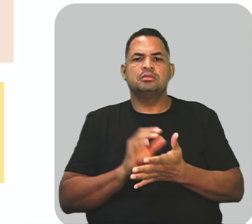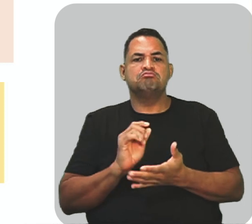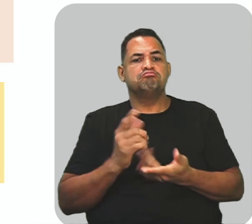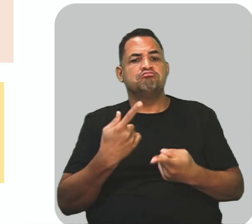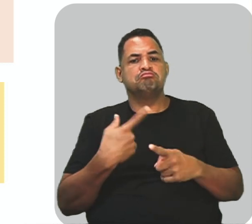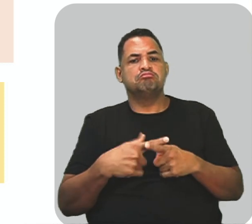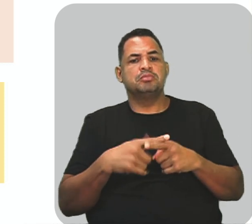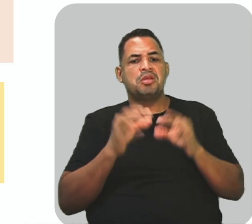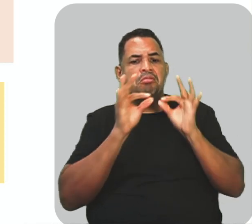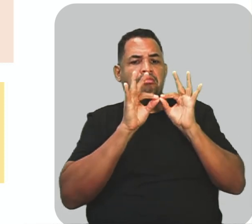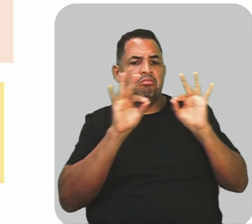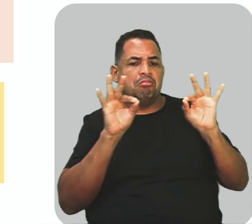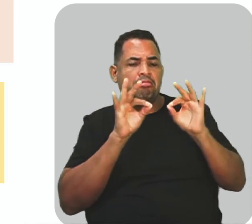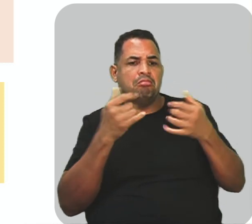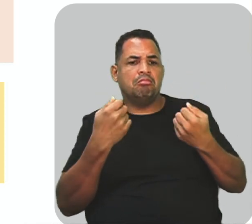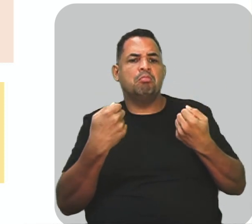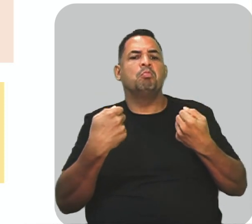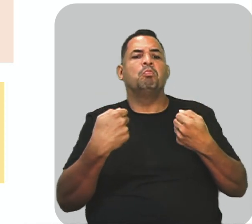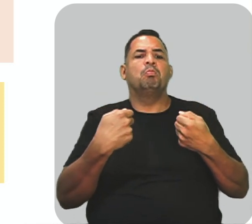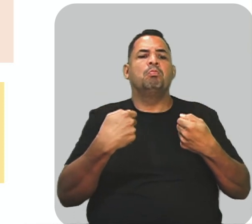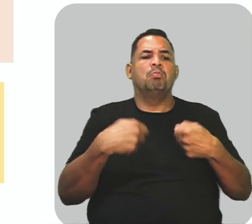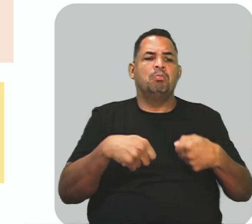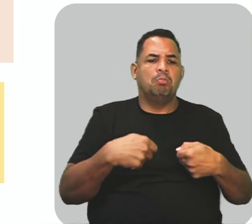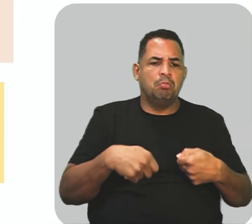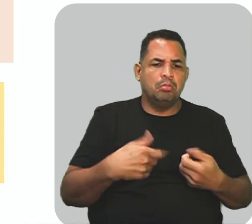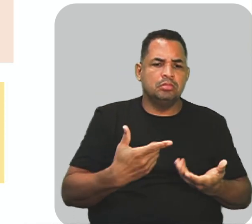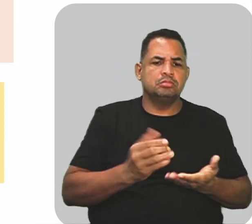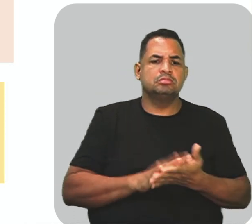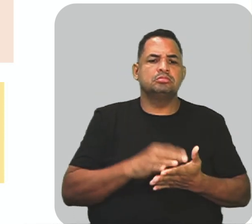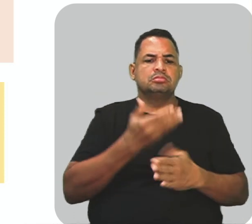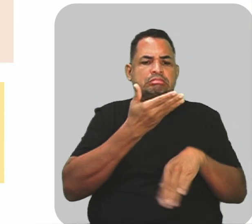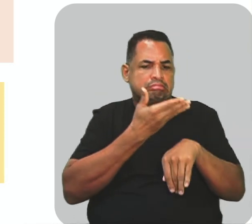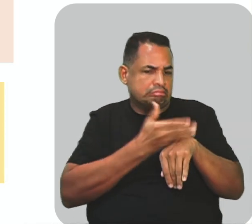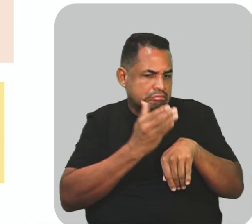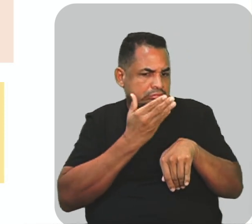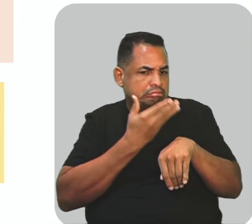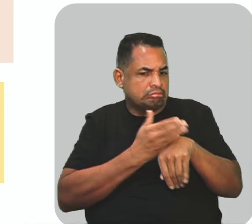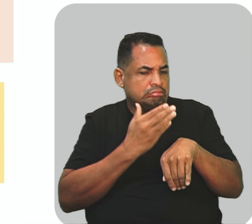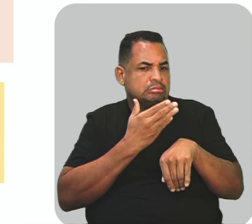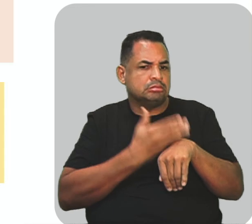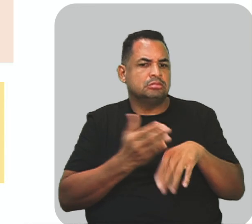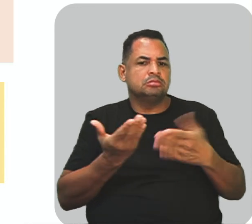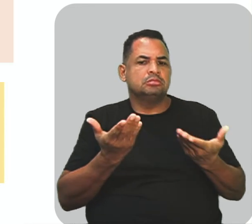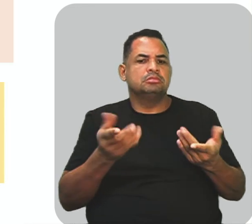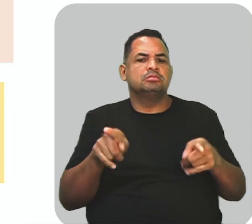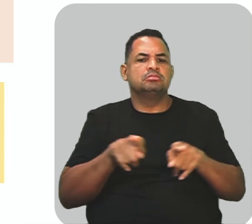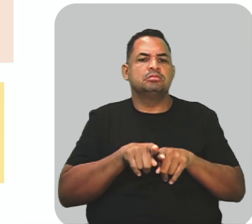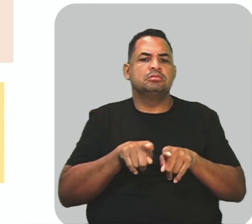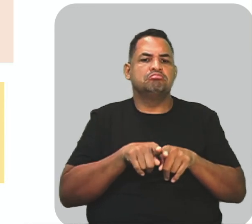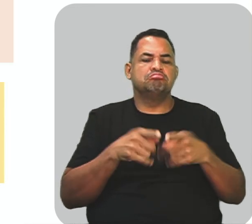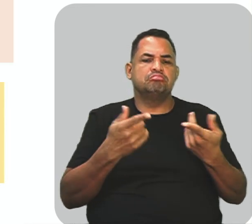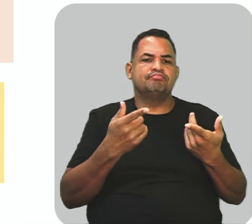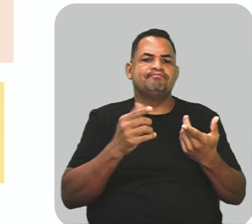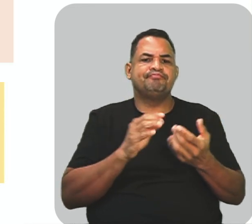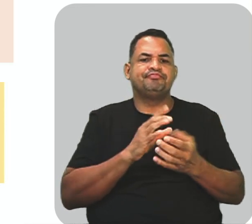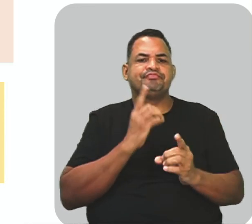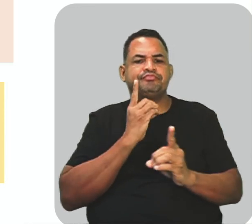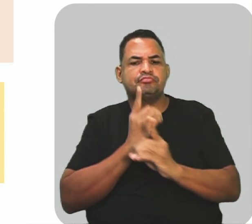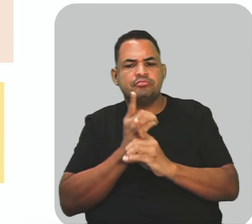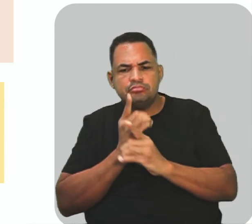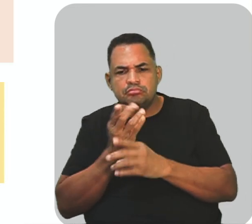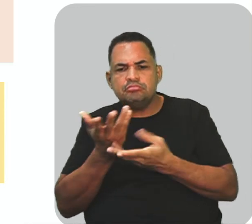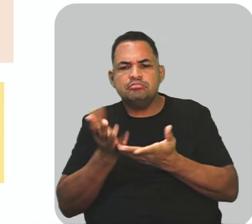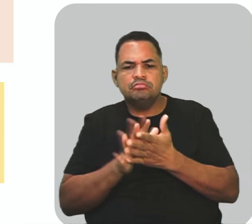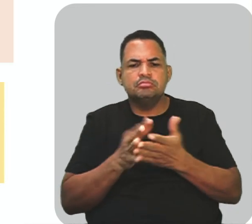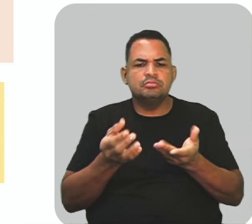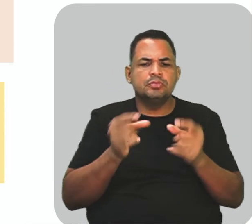parte sintática, ela tem que ser bem explorada em relação à prática do exercício, encontrar, localizar